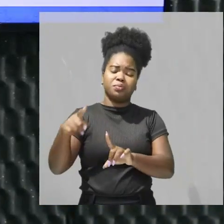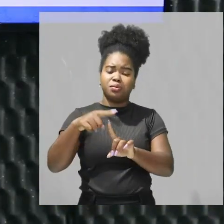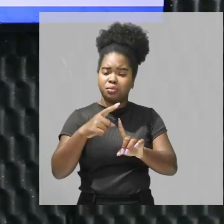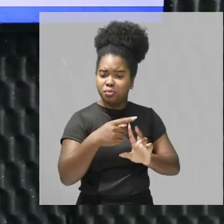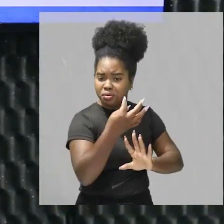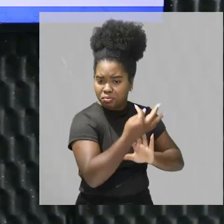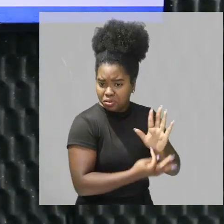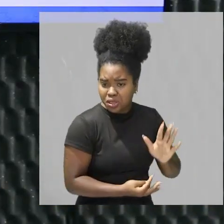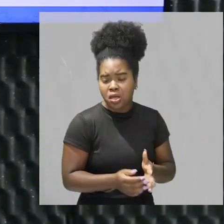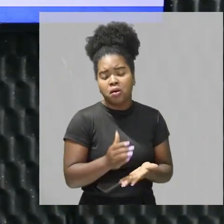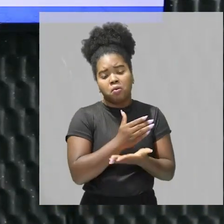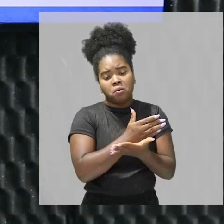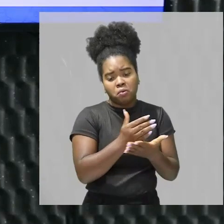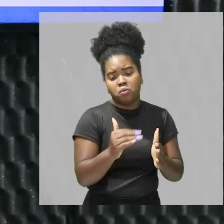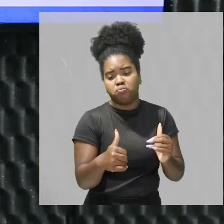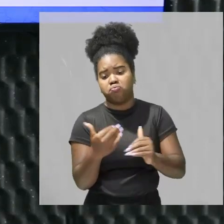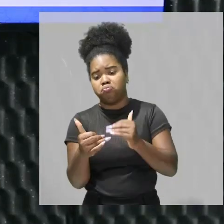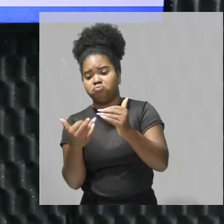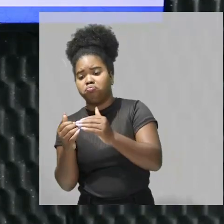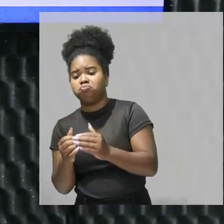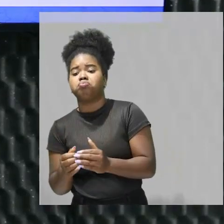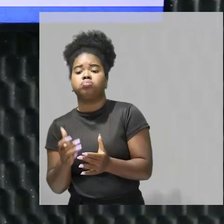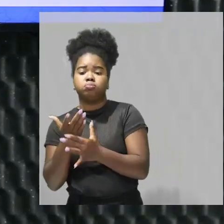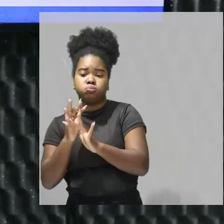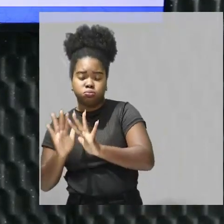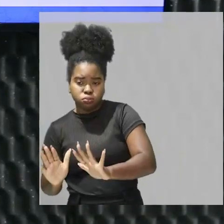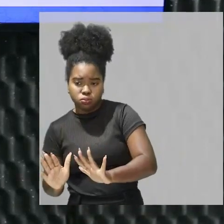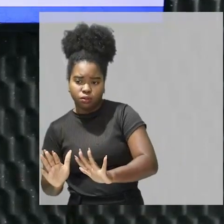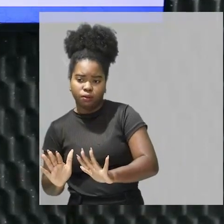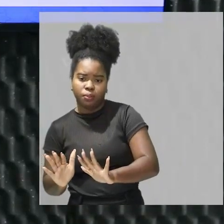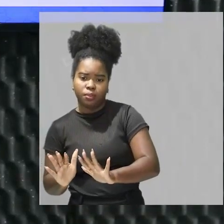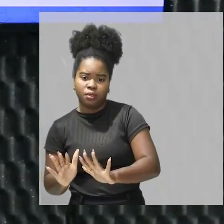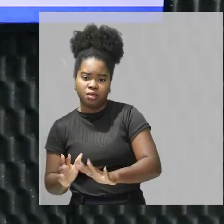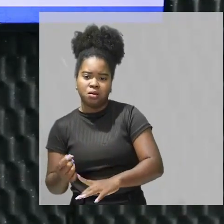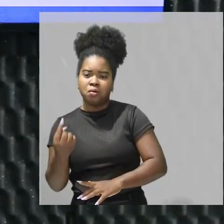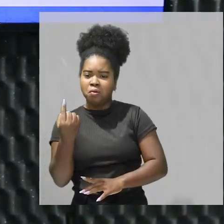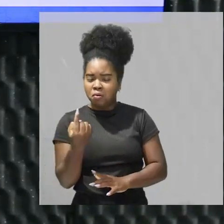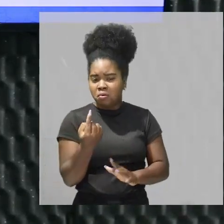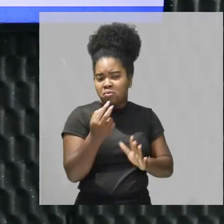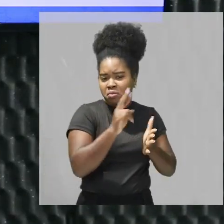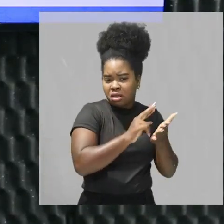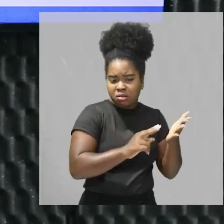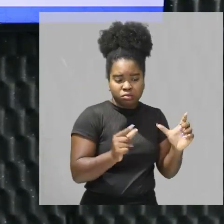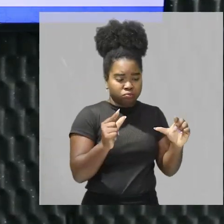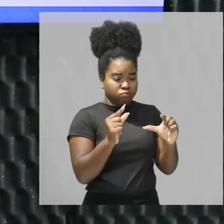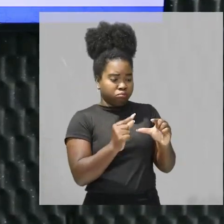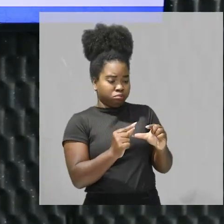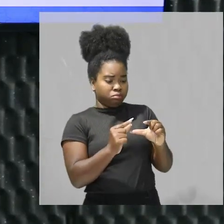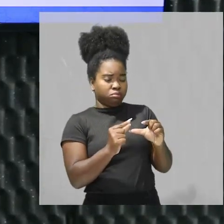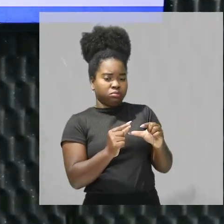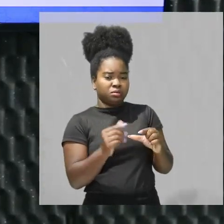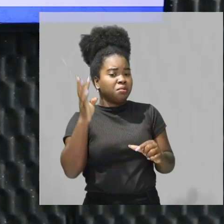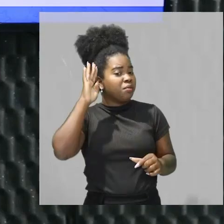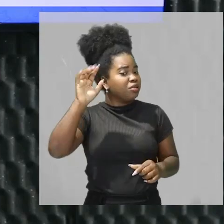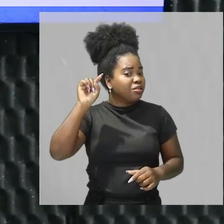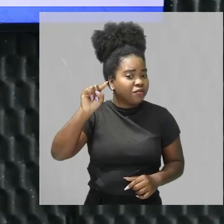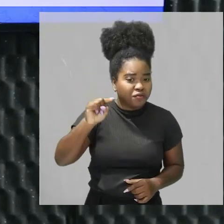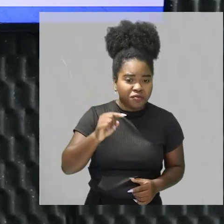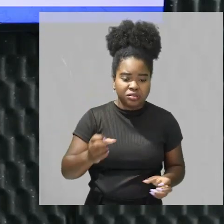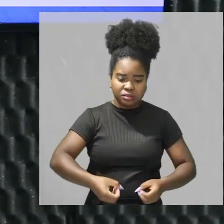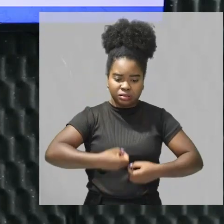como a introdução, o desenvolvimento e a conclusão, com uma redação tão pequena. Imaginem vocês, turma, fazer uma